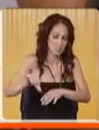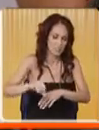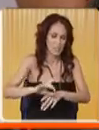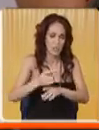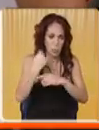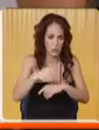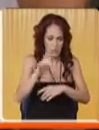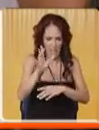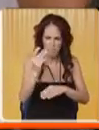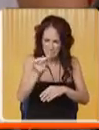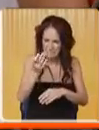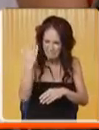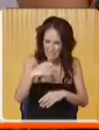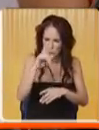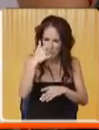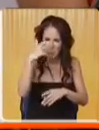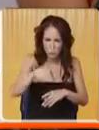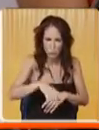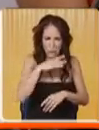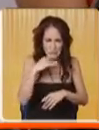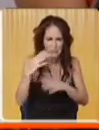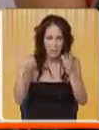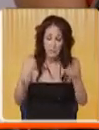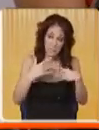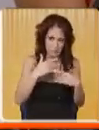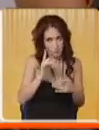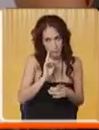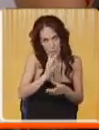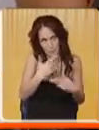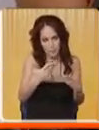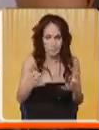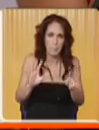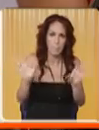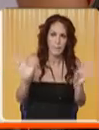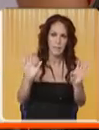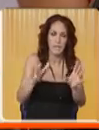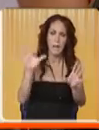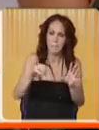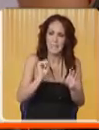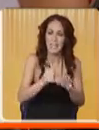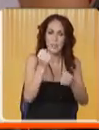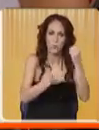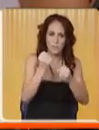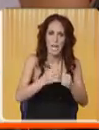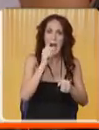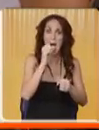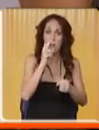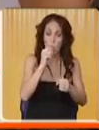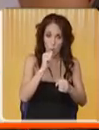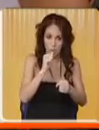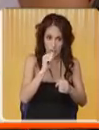eu até tenho um caso, há muitos anos, de uma pessoa engraçada, não tem piada nenhuma, que foi apanhada a conduzir sob o estado de